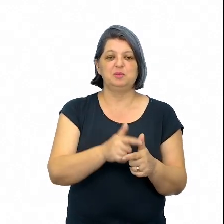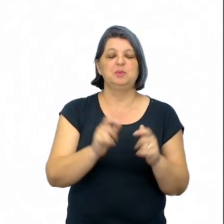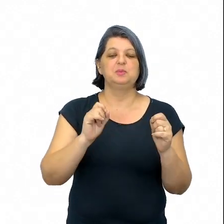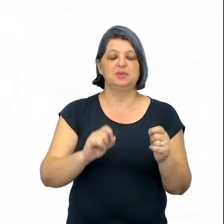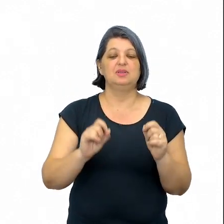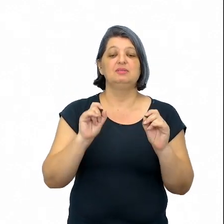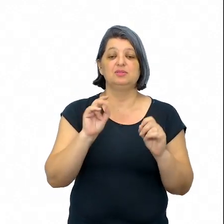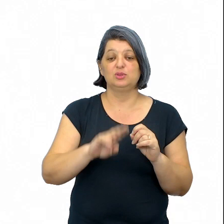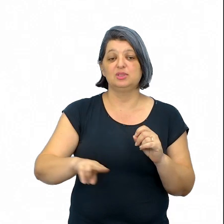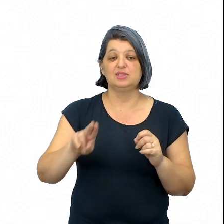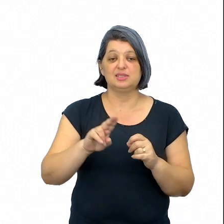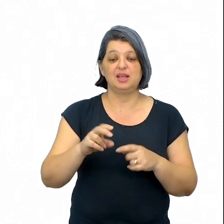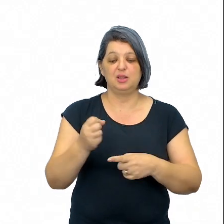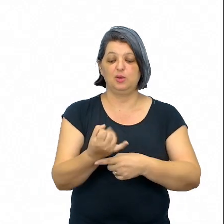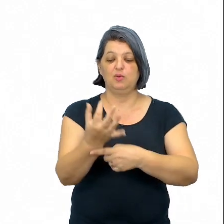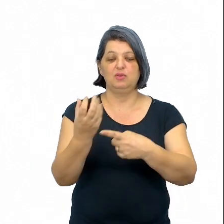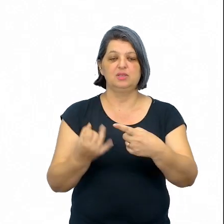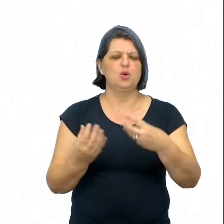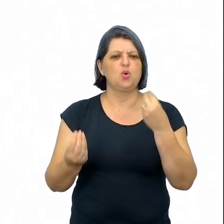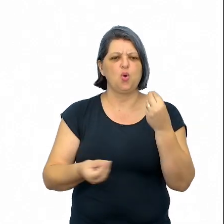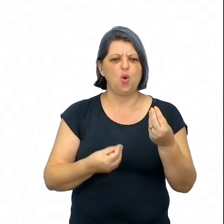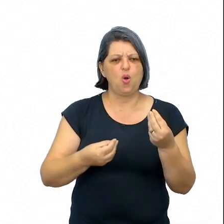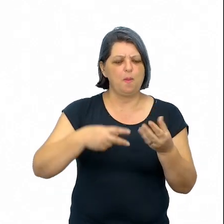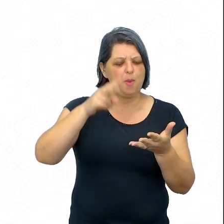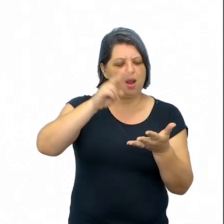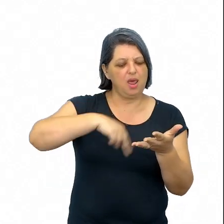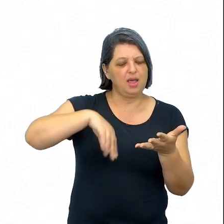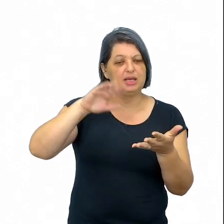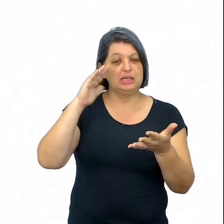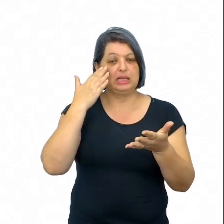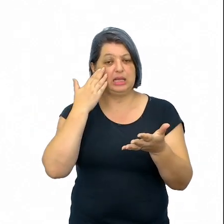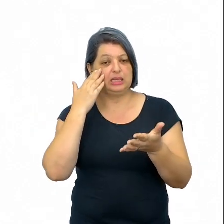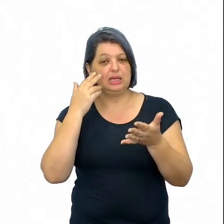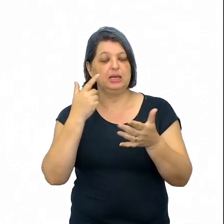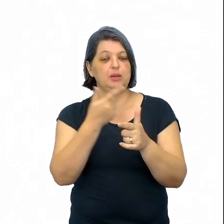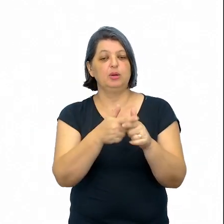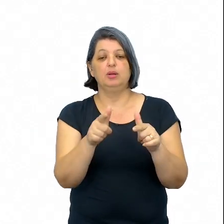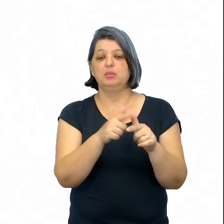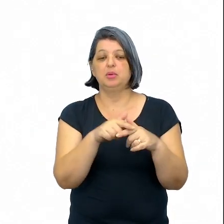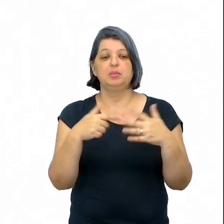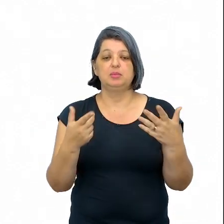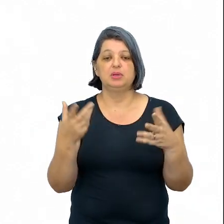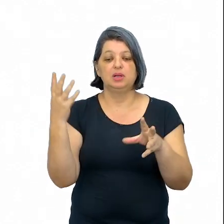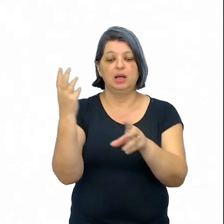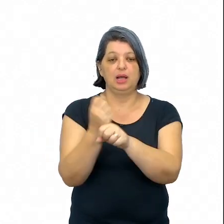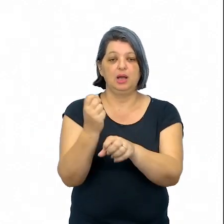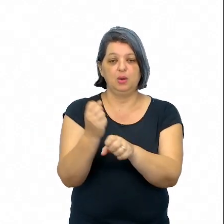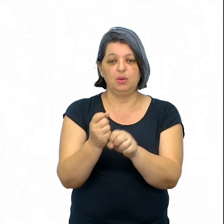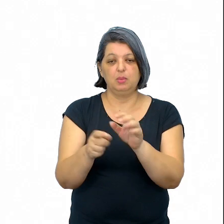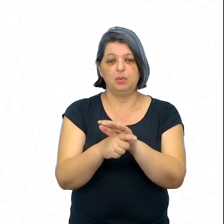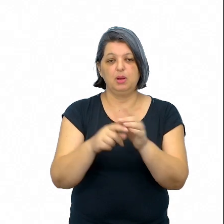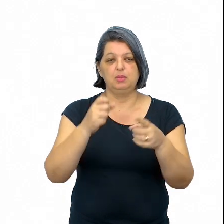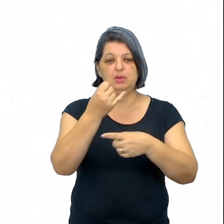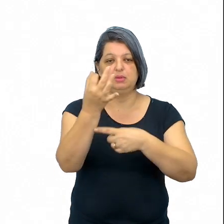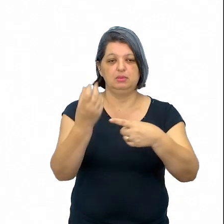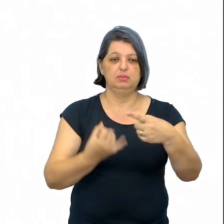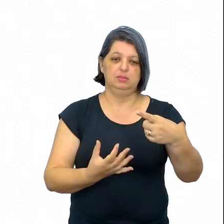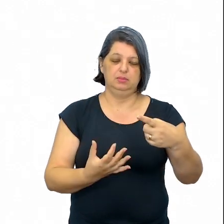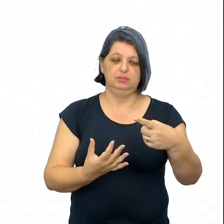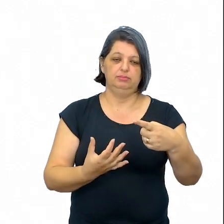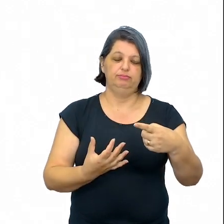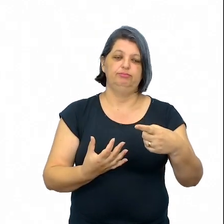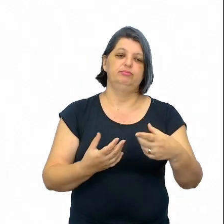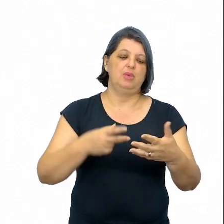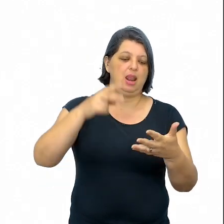Ou seja, como que eu vou ler, interpretar e resolver problemas que envolvem cálculos de frações de uma quantidade.